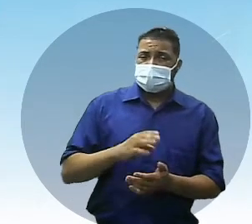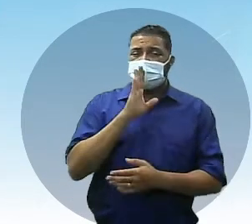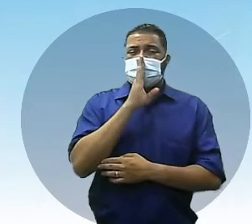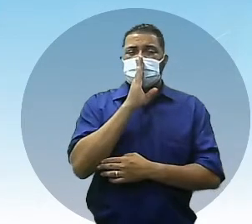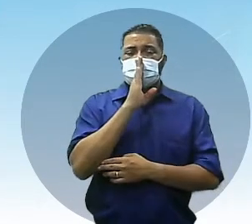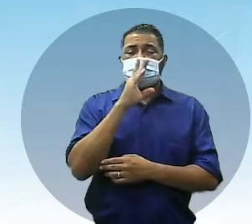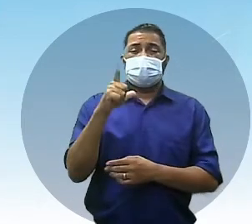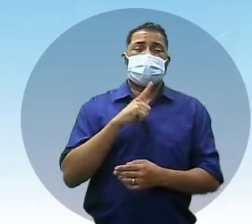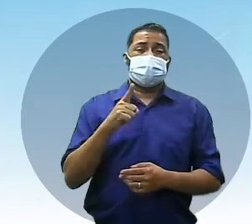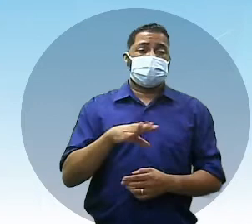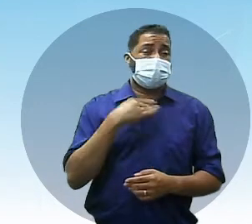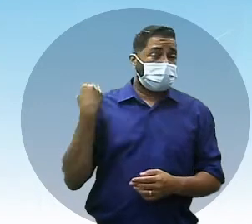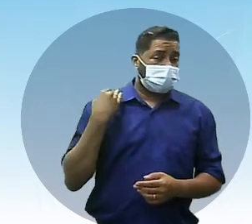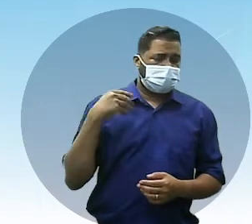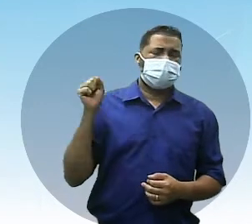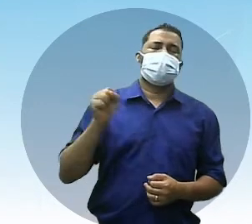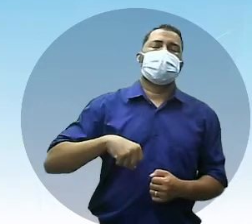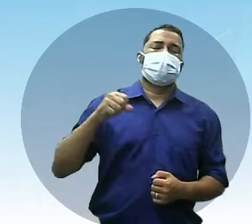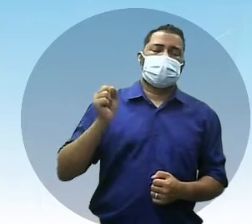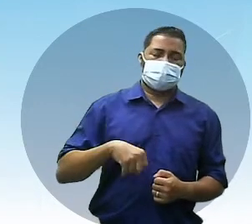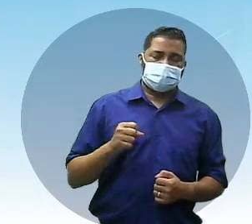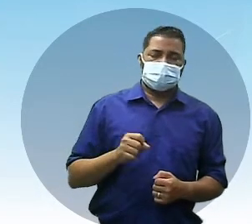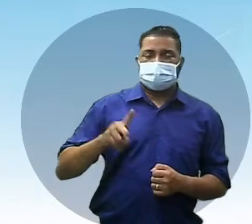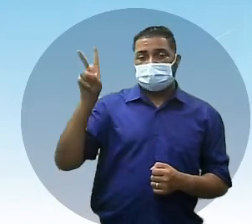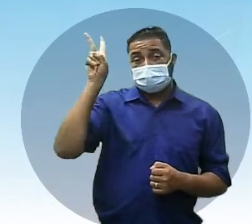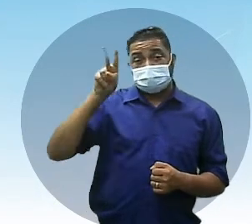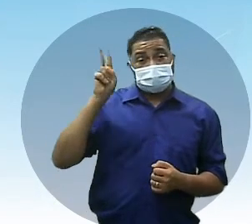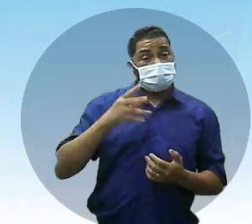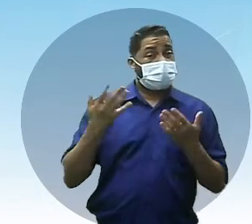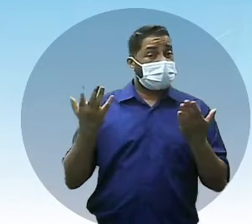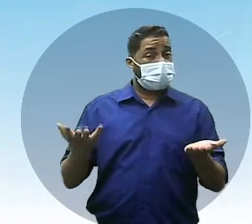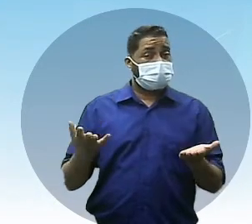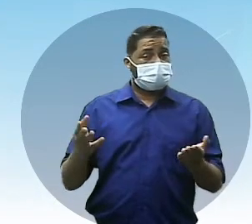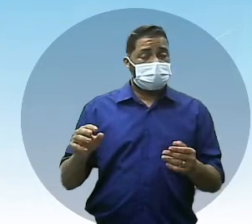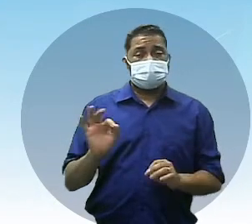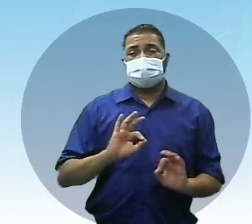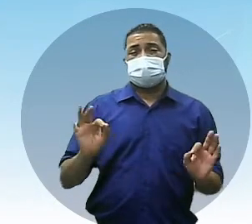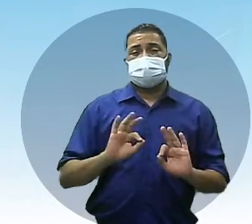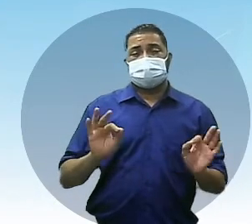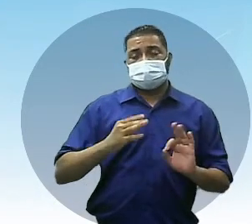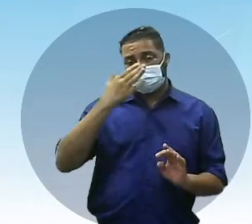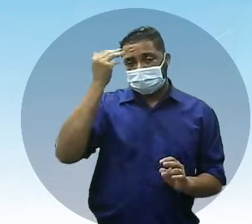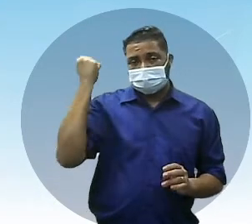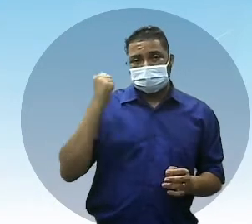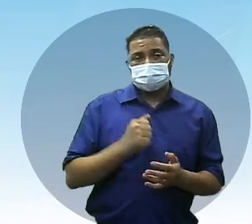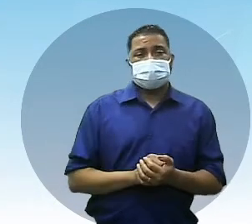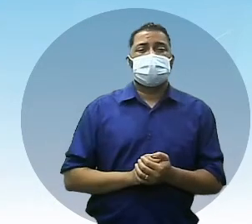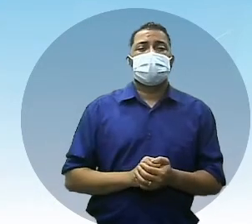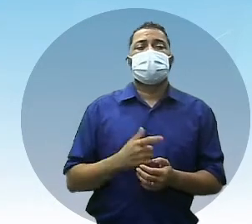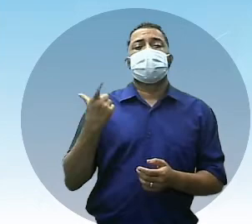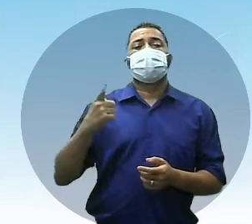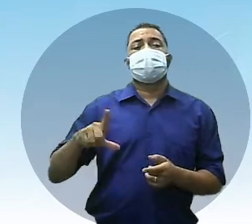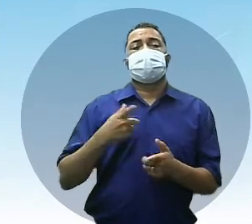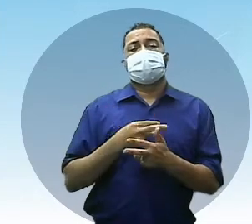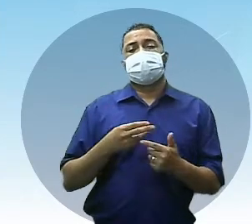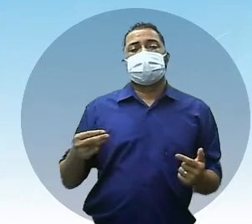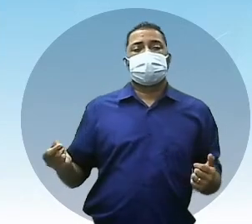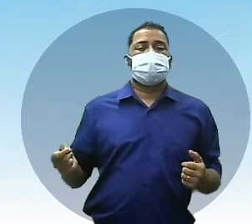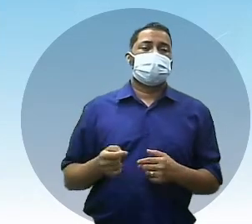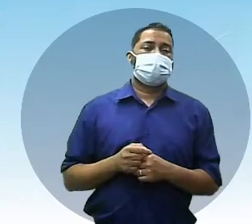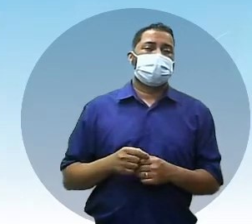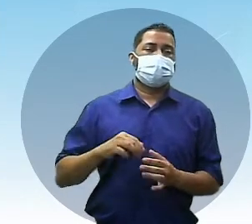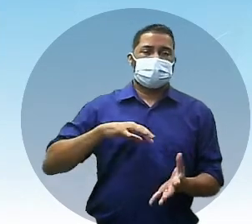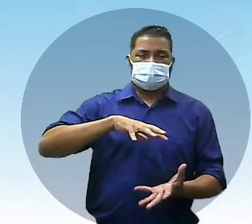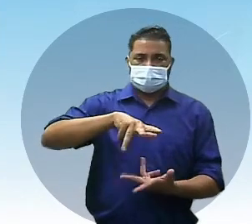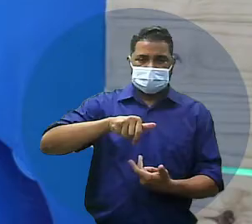Houve morte. Sim. E a história está aí para que ninguém esqueça. E outra coisa, a Terra é